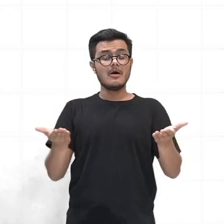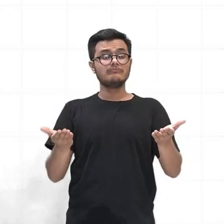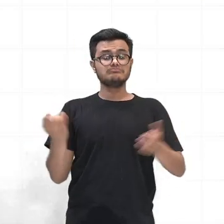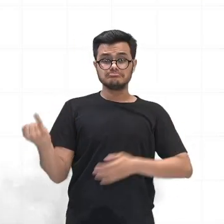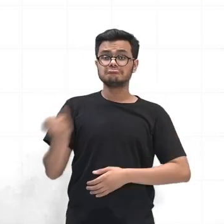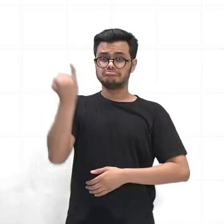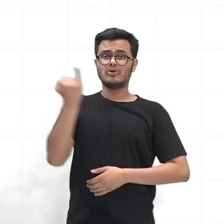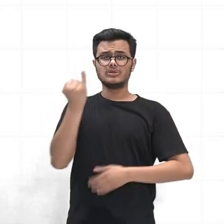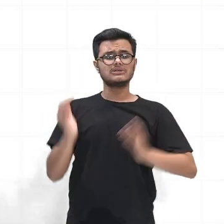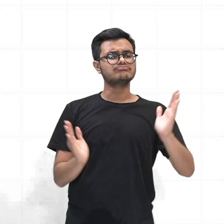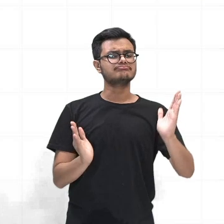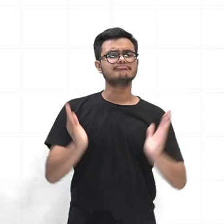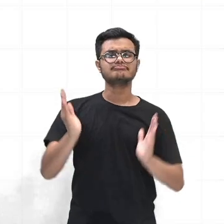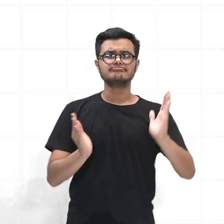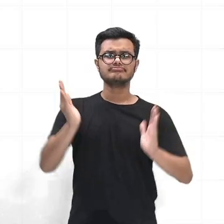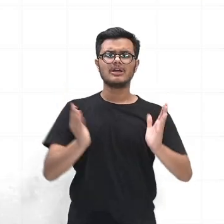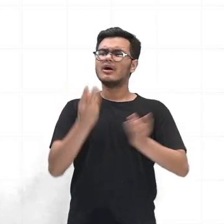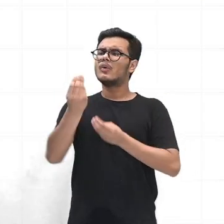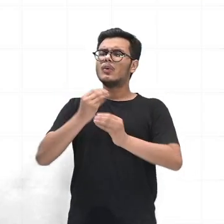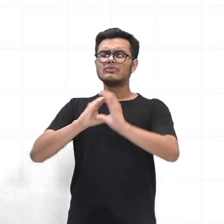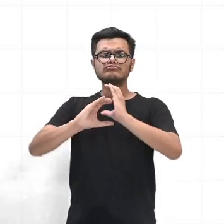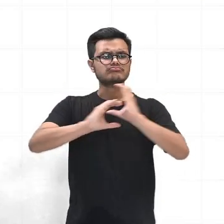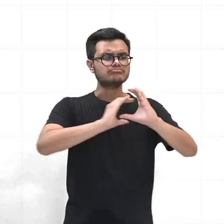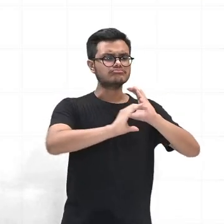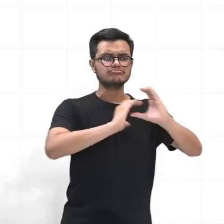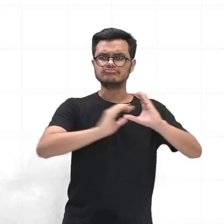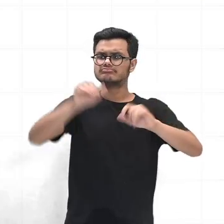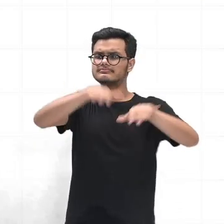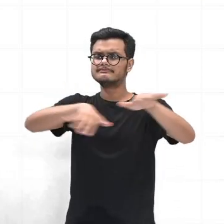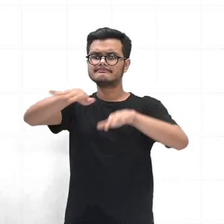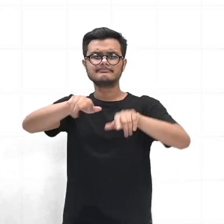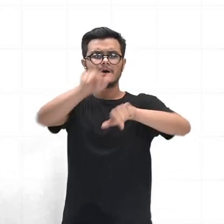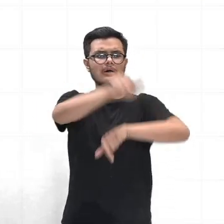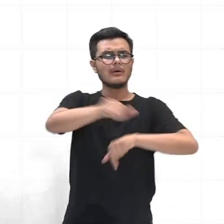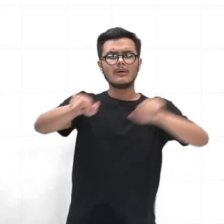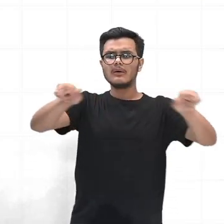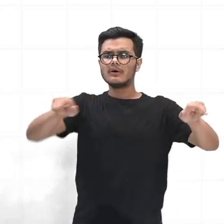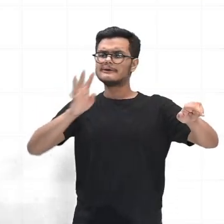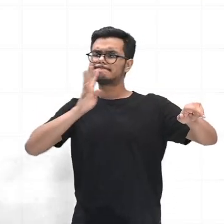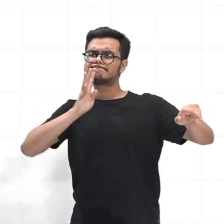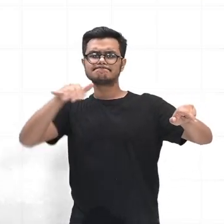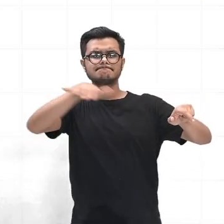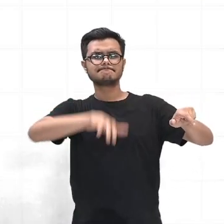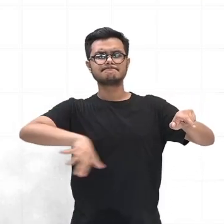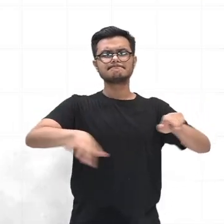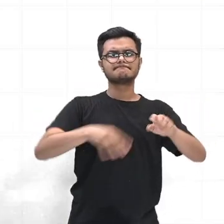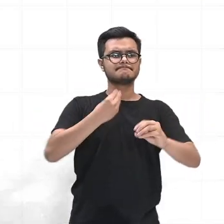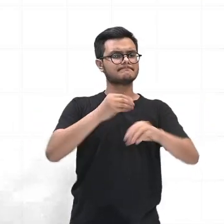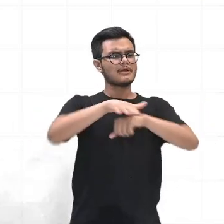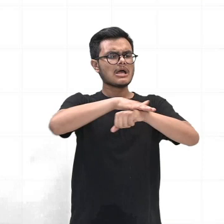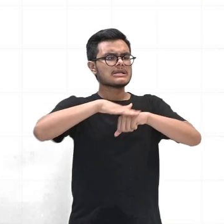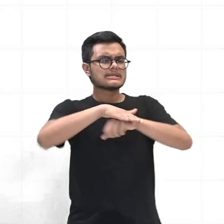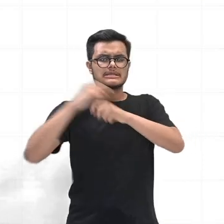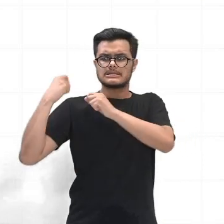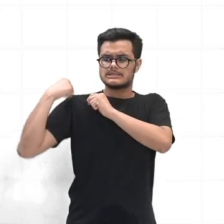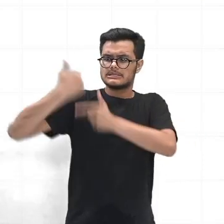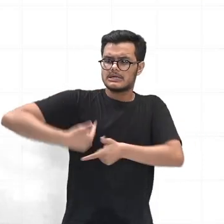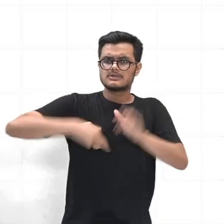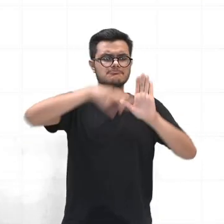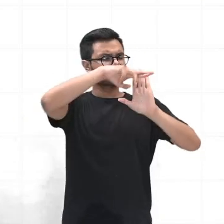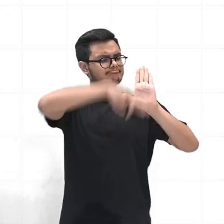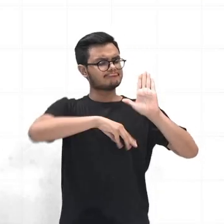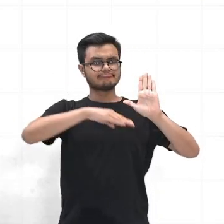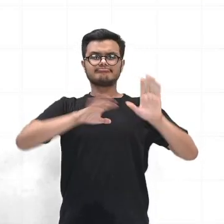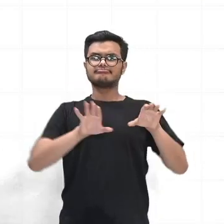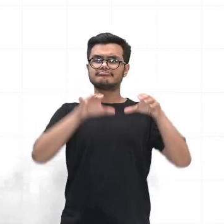ela era o veículo de transmissão, era a forma que as pessoas tinham de conhecer ali as suas tradições, as tradições do seu